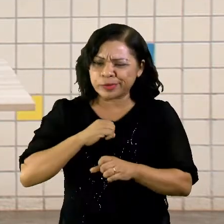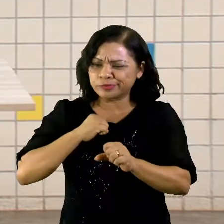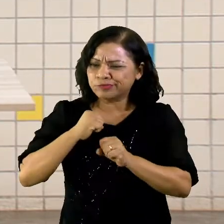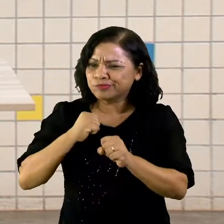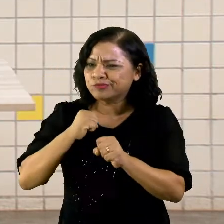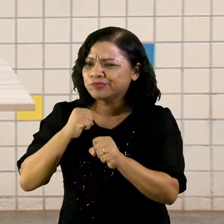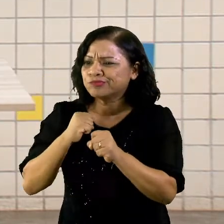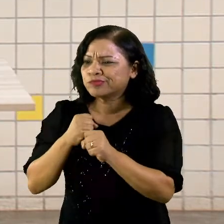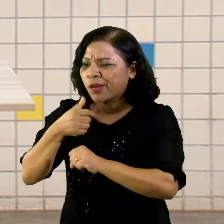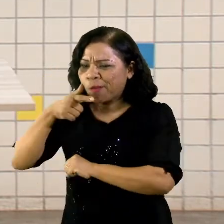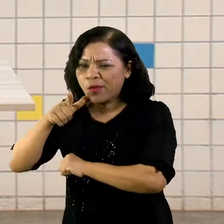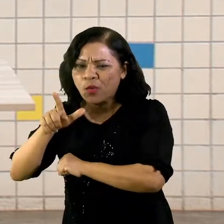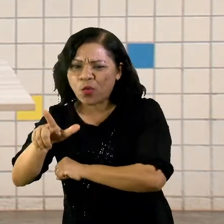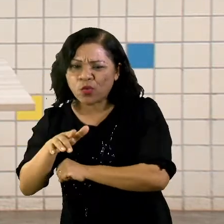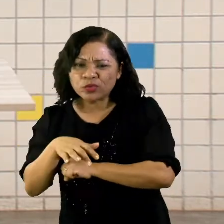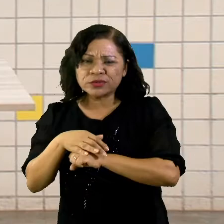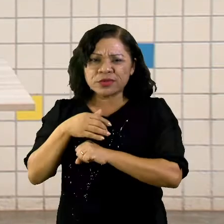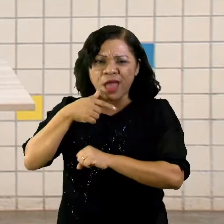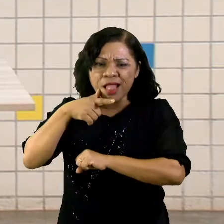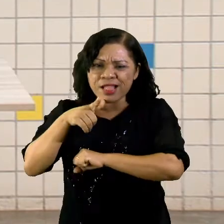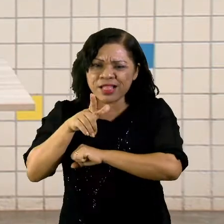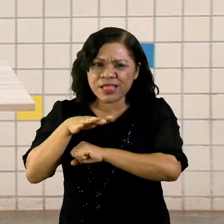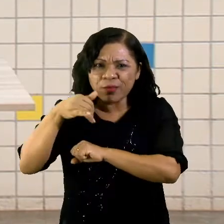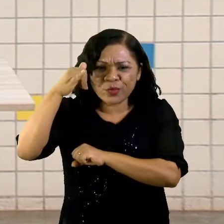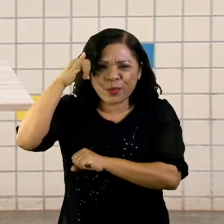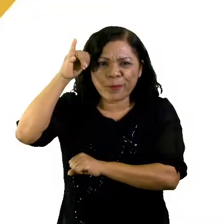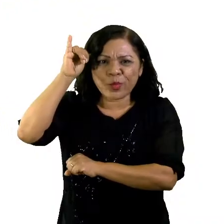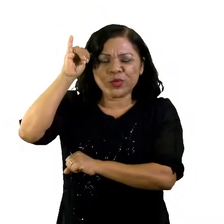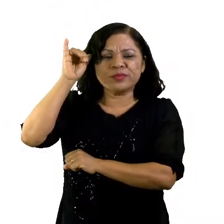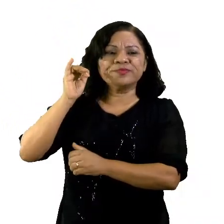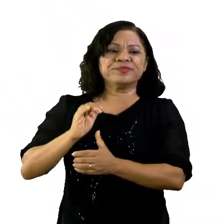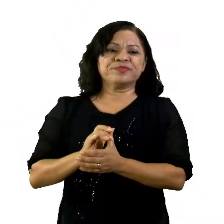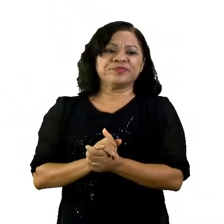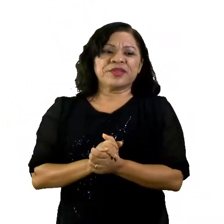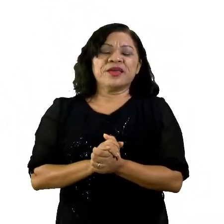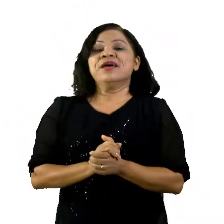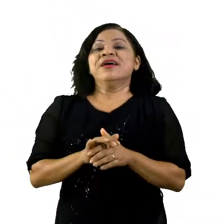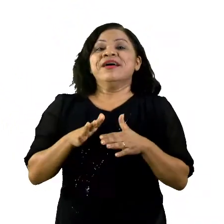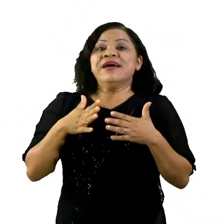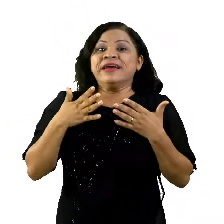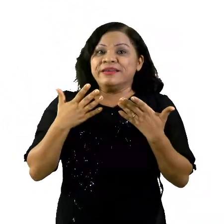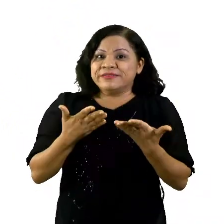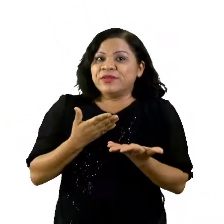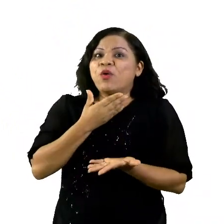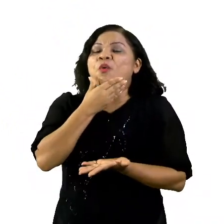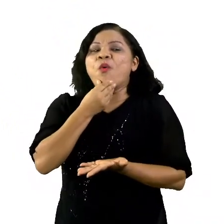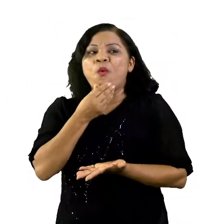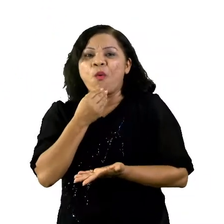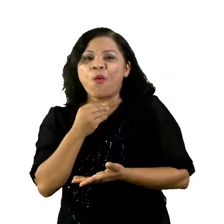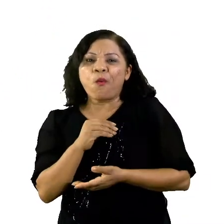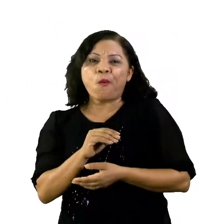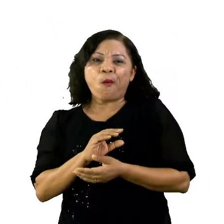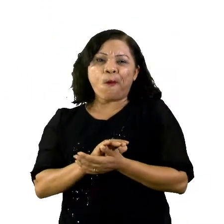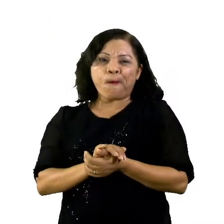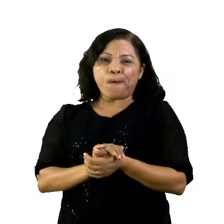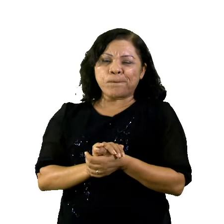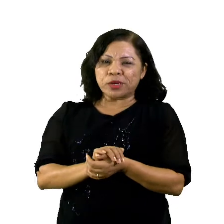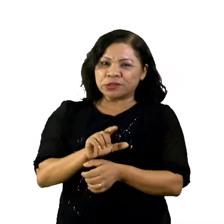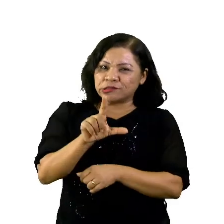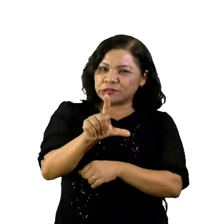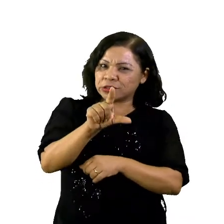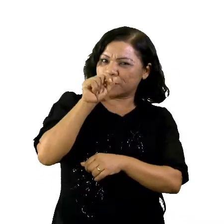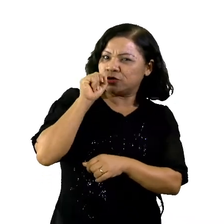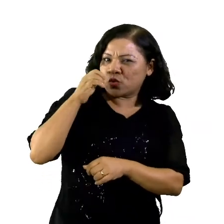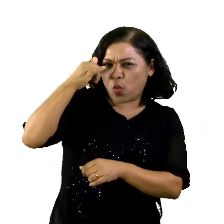para satisfazer o desejo de sua mulher. Francisco escolheu o boi mais forte